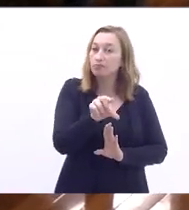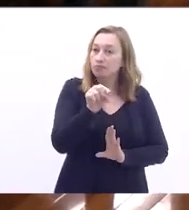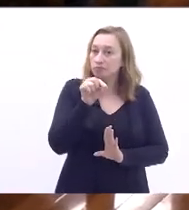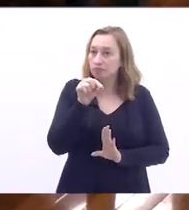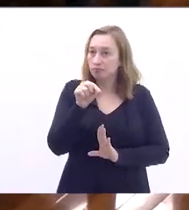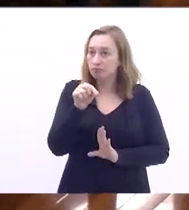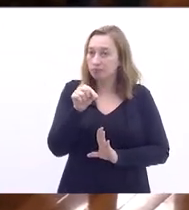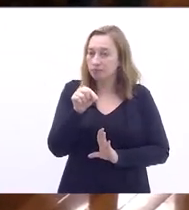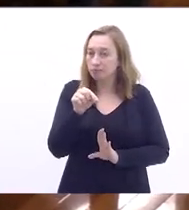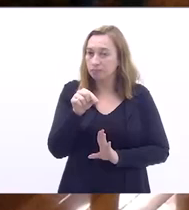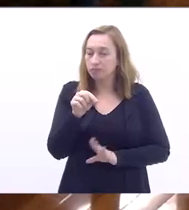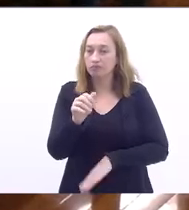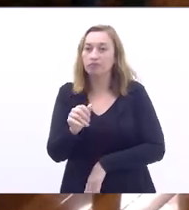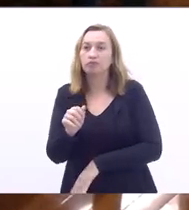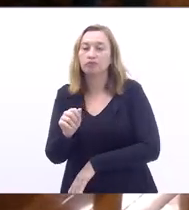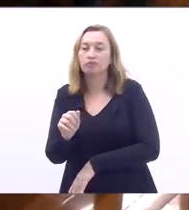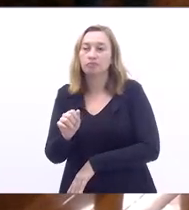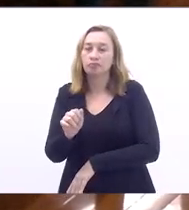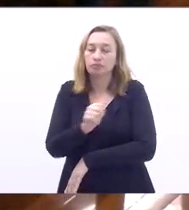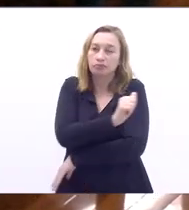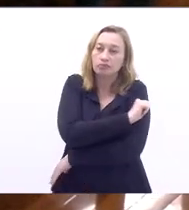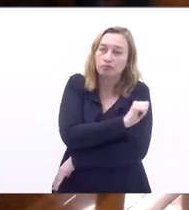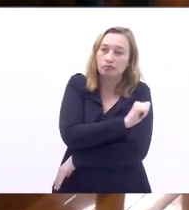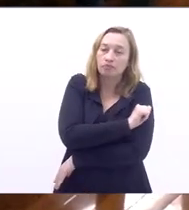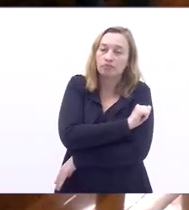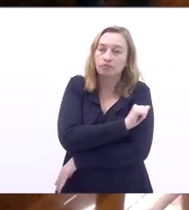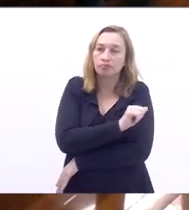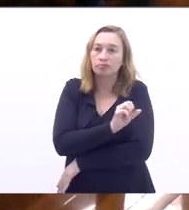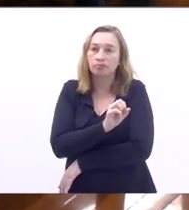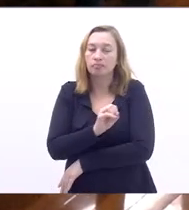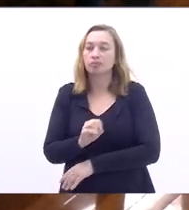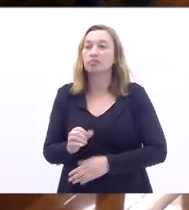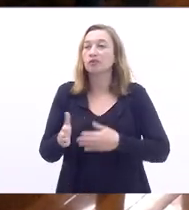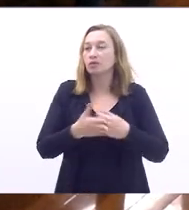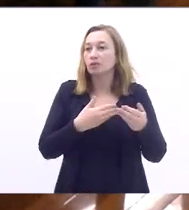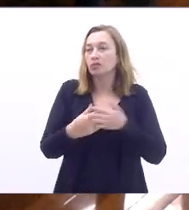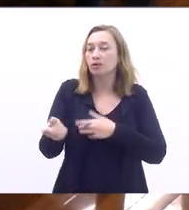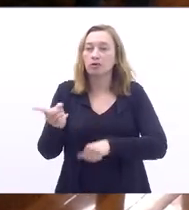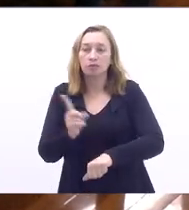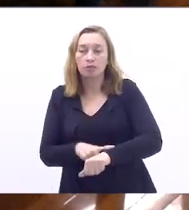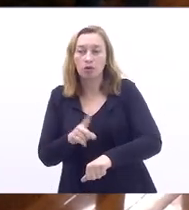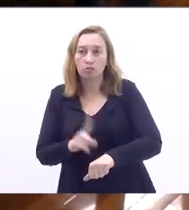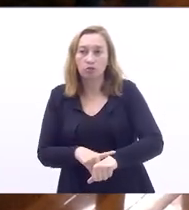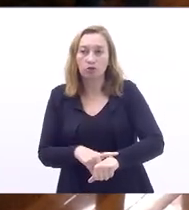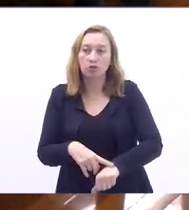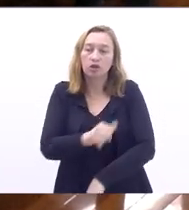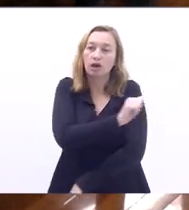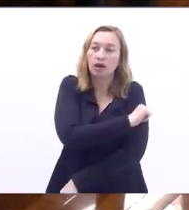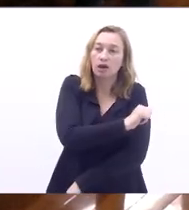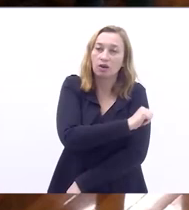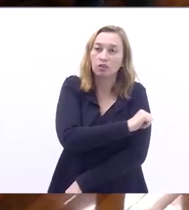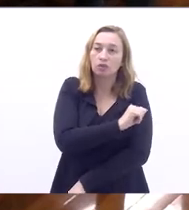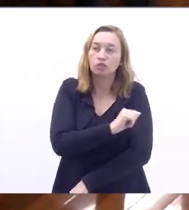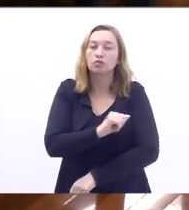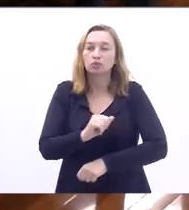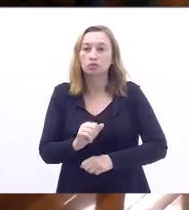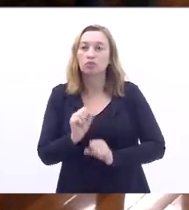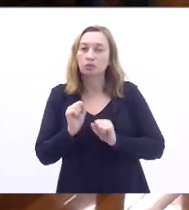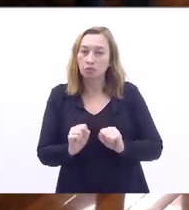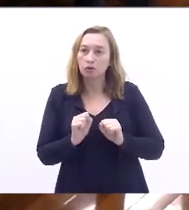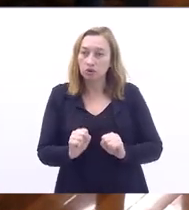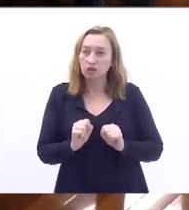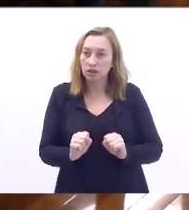a participação dos docentes e dos Estudantes estava garantido que a qualquer tempo tanto docente quanto o estudante poderiam